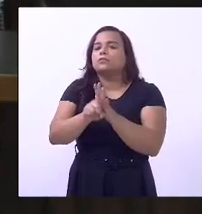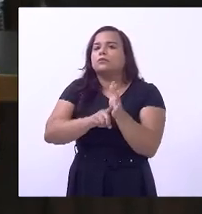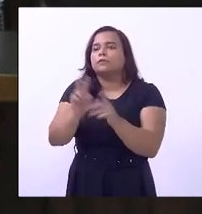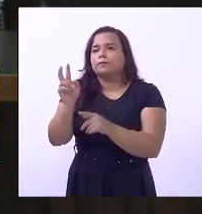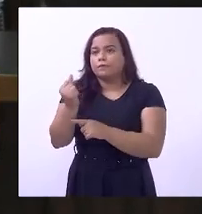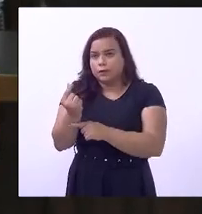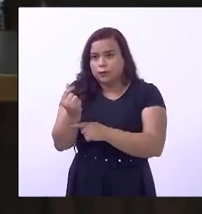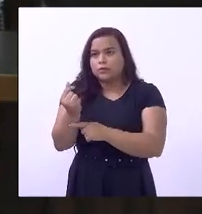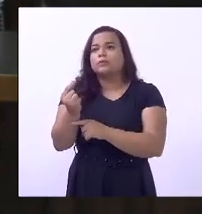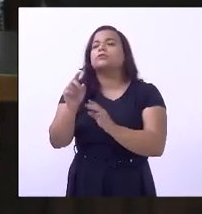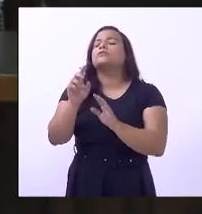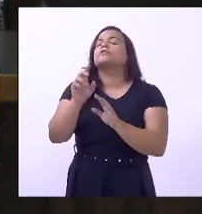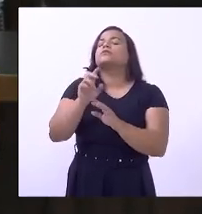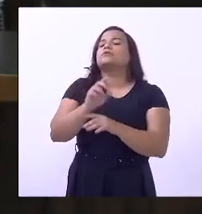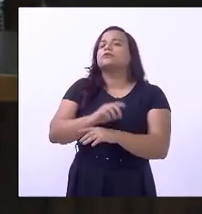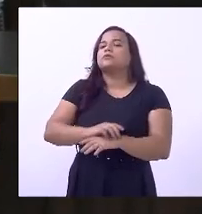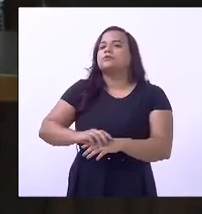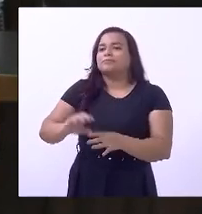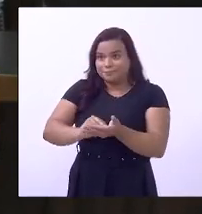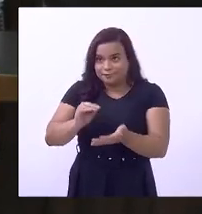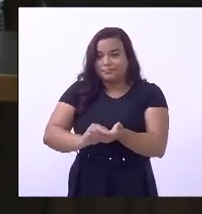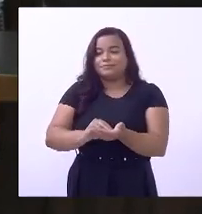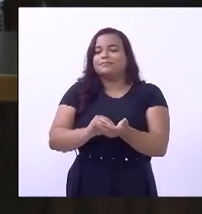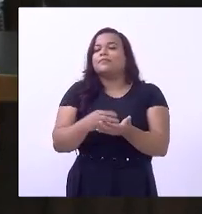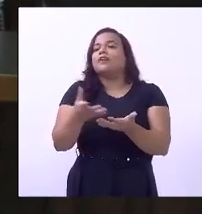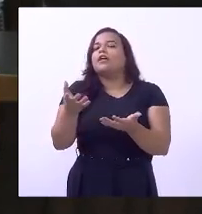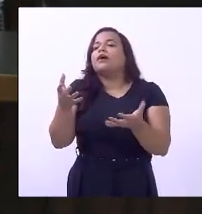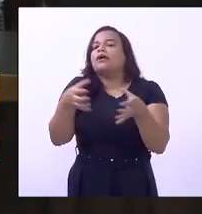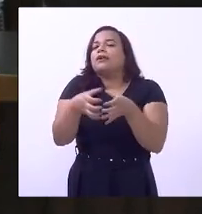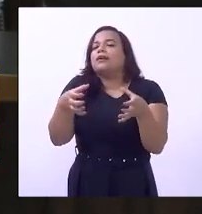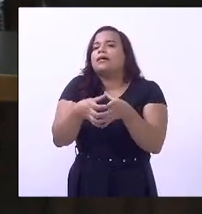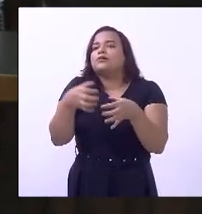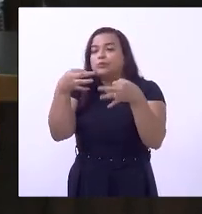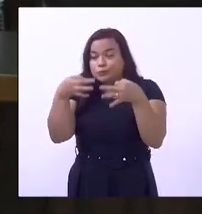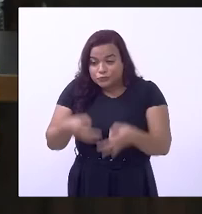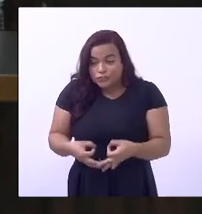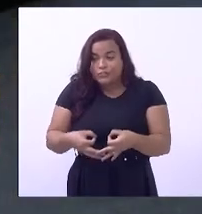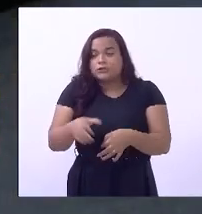emendas de plenário. Para emitir parecer pela Constituição e Justiça, deputado Márcio Pacheco.